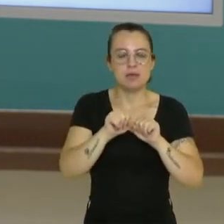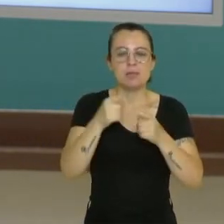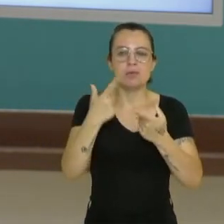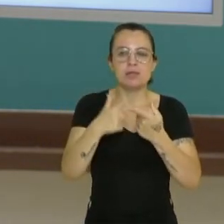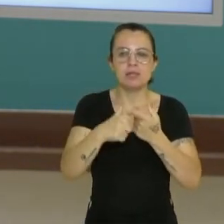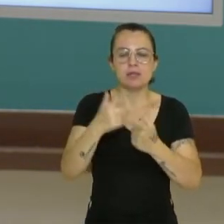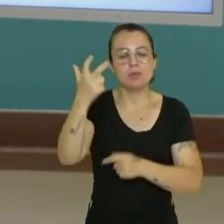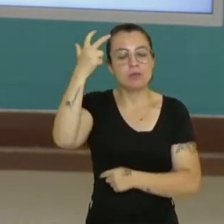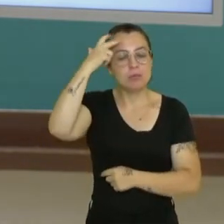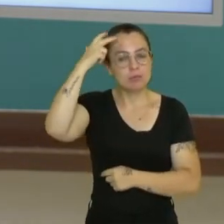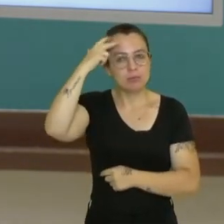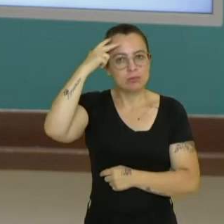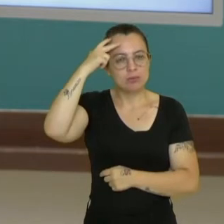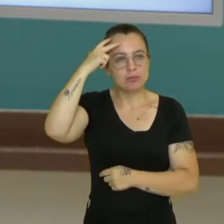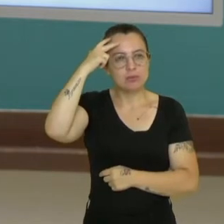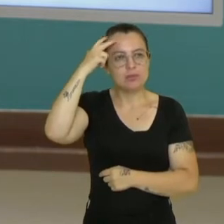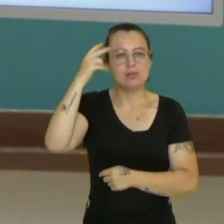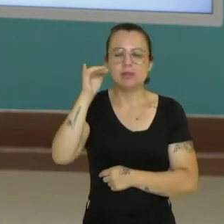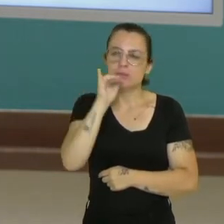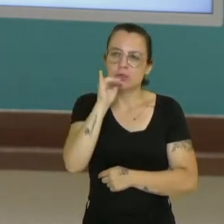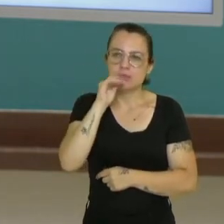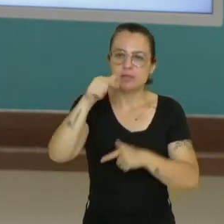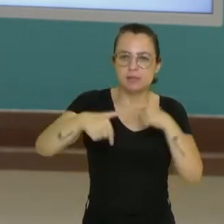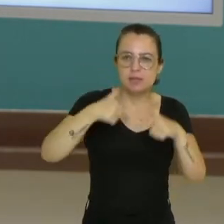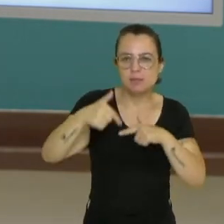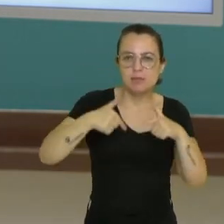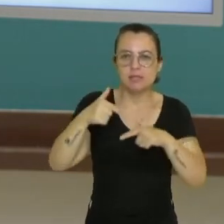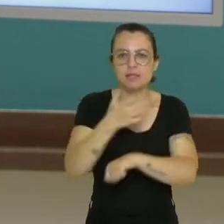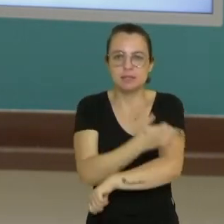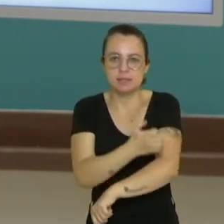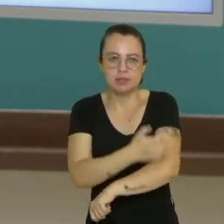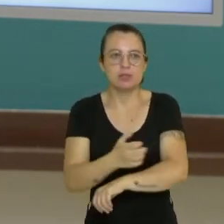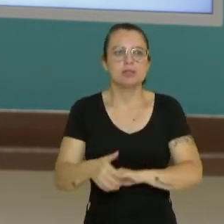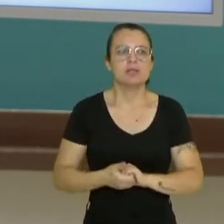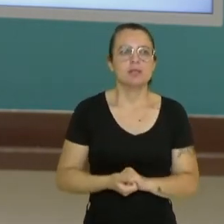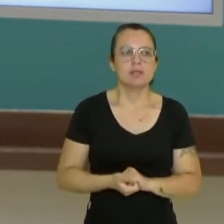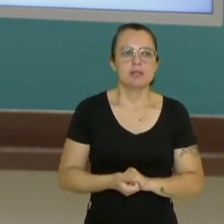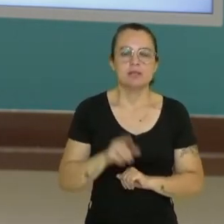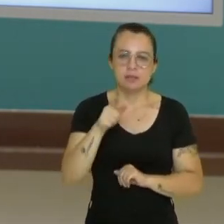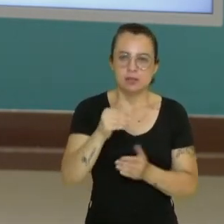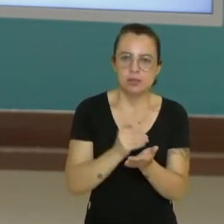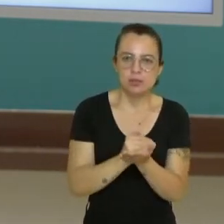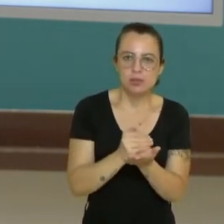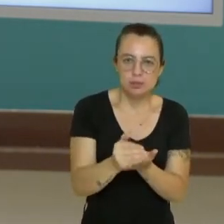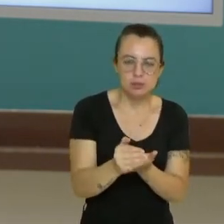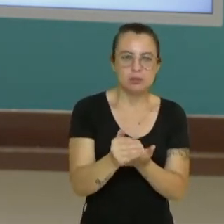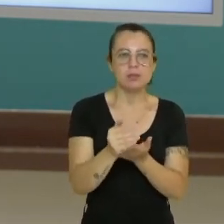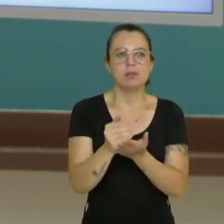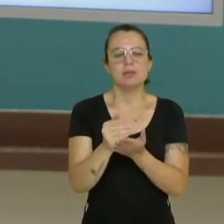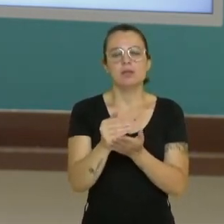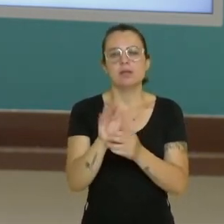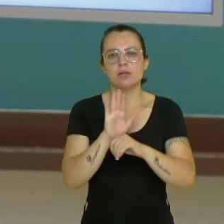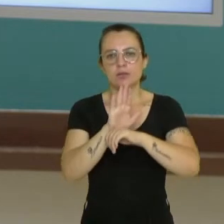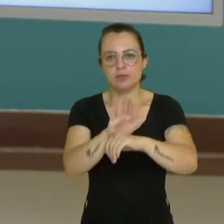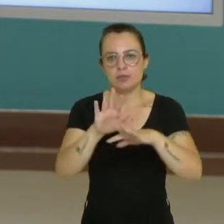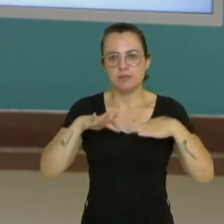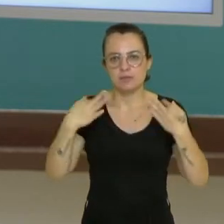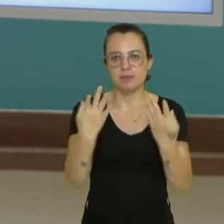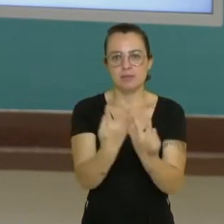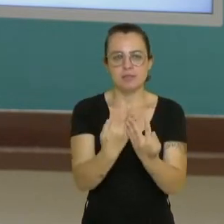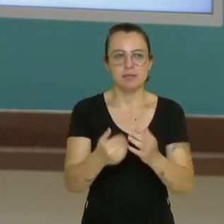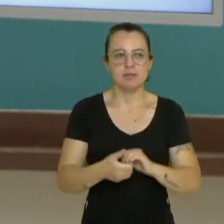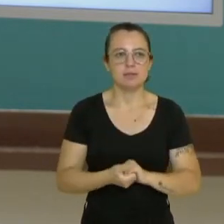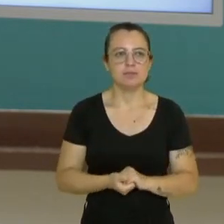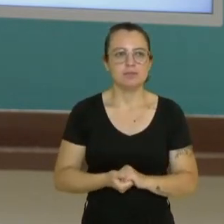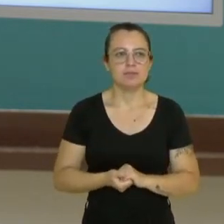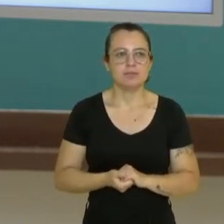hora que você está trabalhando com menor aprendiz ou com estágio, seja lá o que for, você comece a contribuir com as despesas mensais da